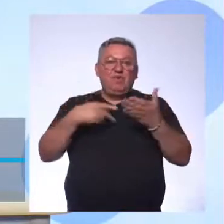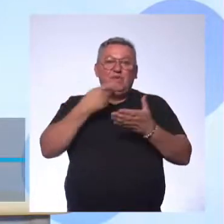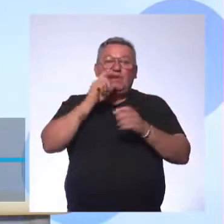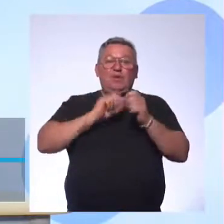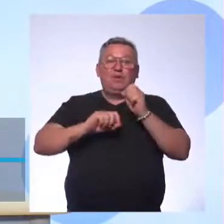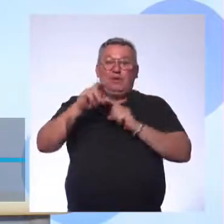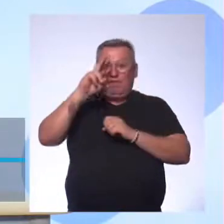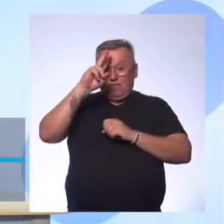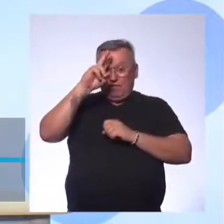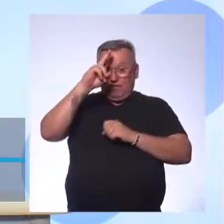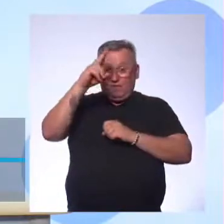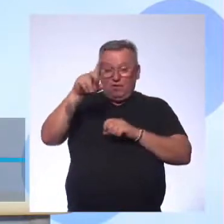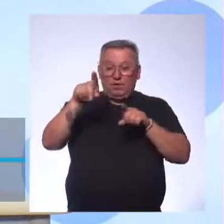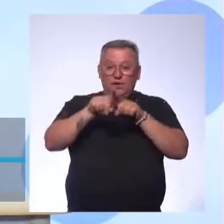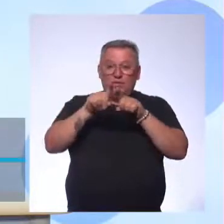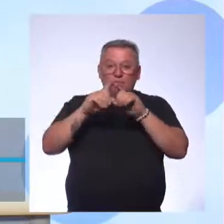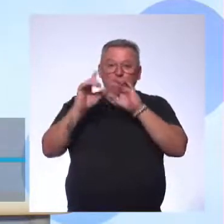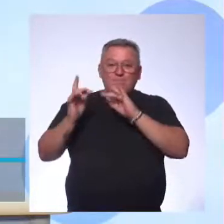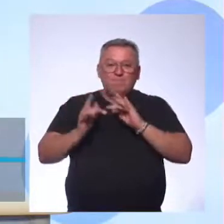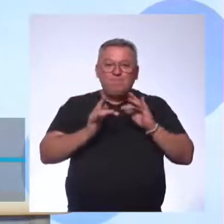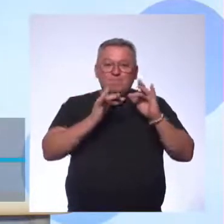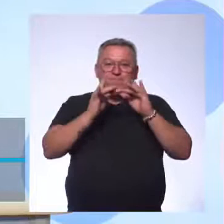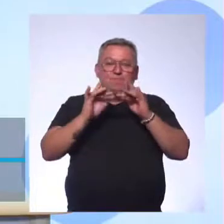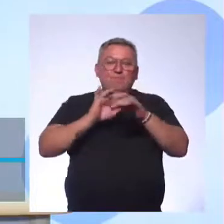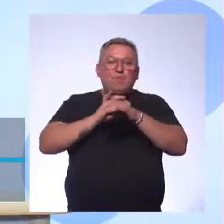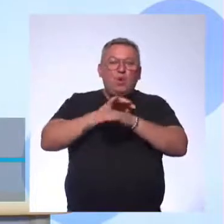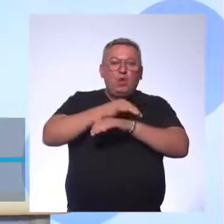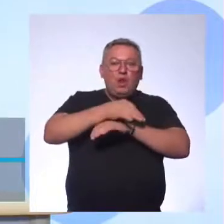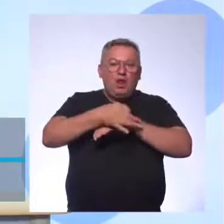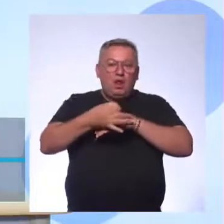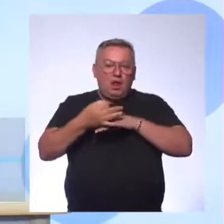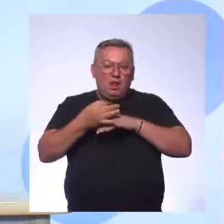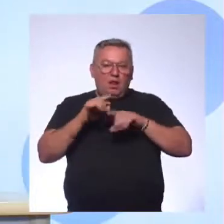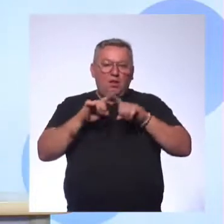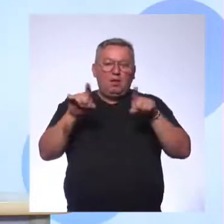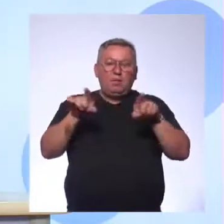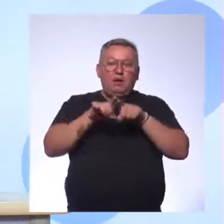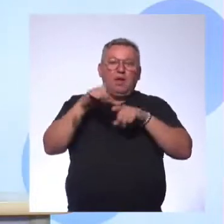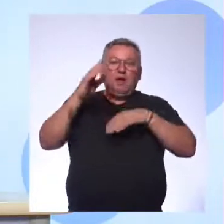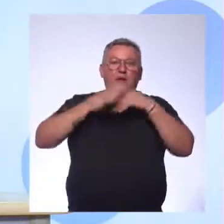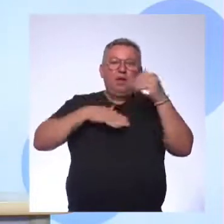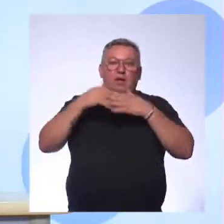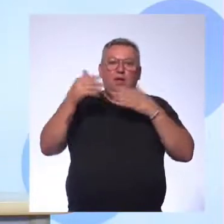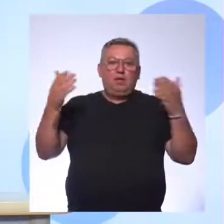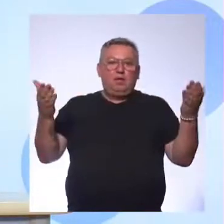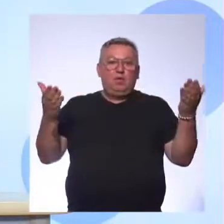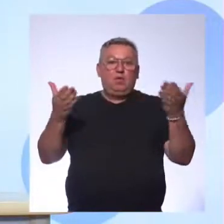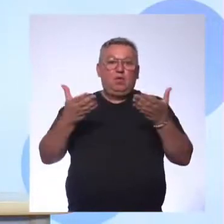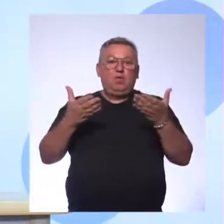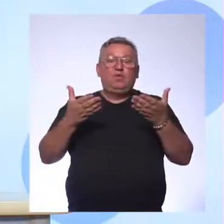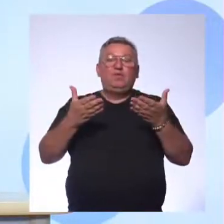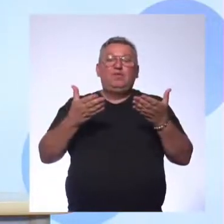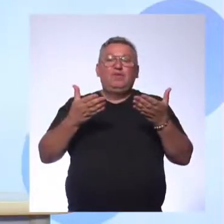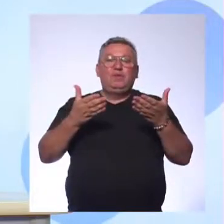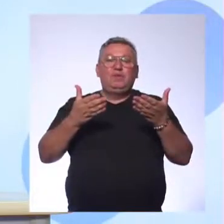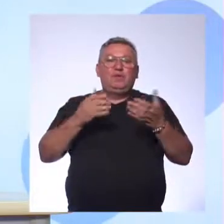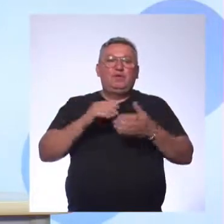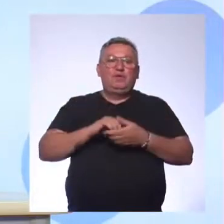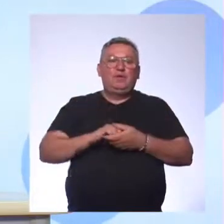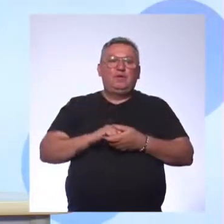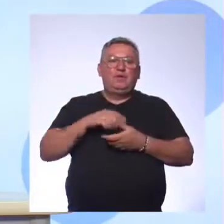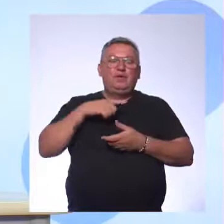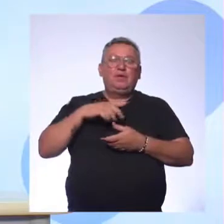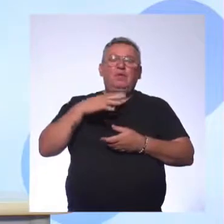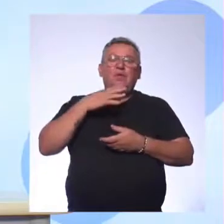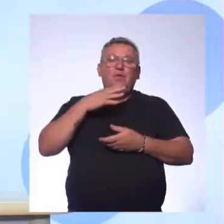vamos falar um pouquinho sobre força de interação entre as moléculas e habilidade que nós vamos falar hoje nossa habilidade